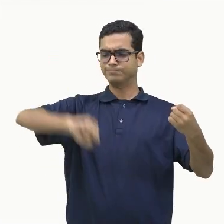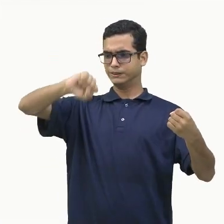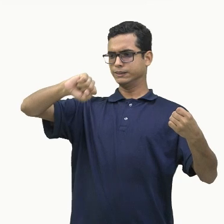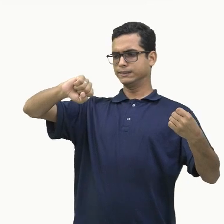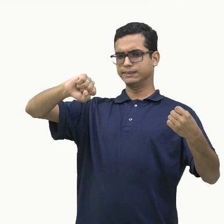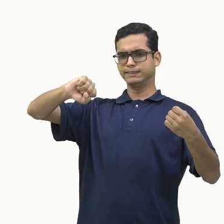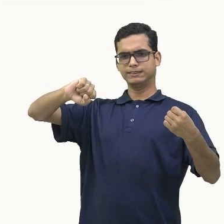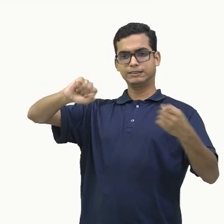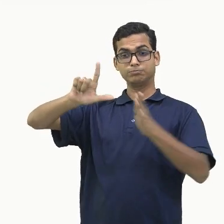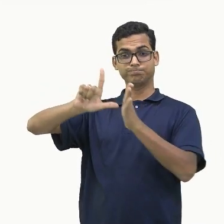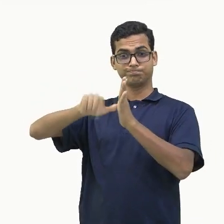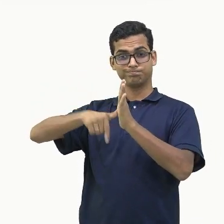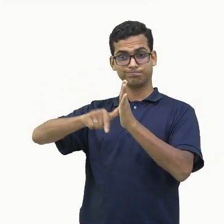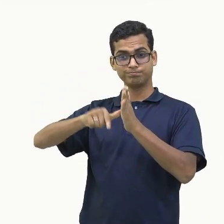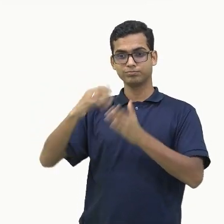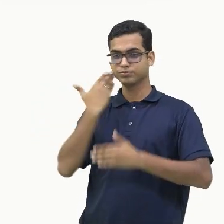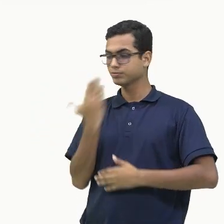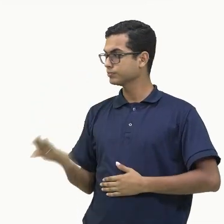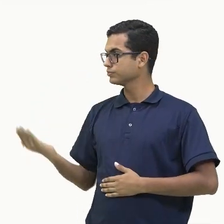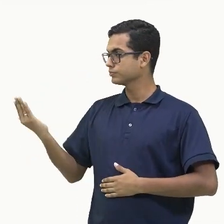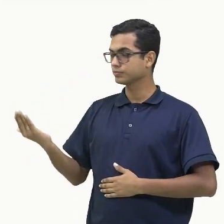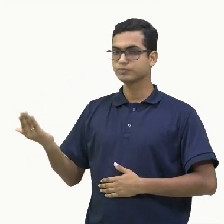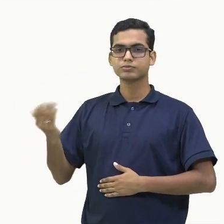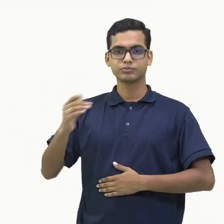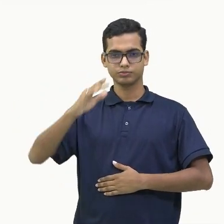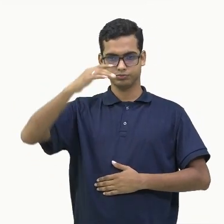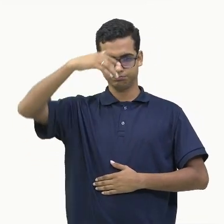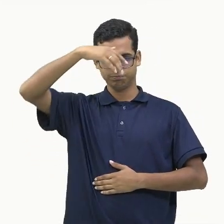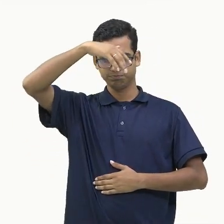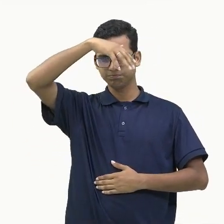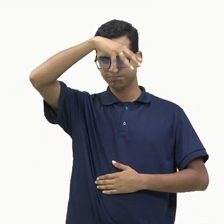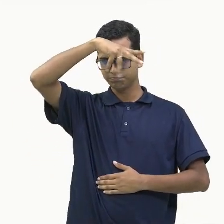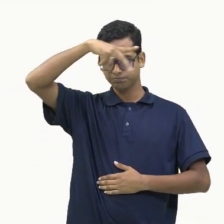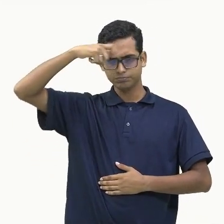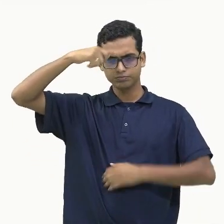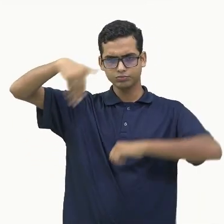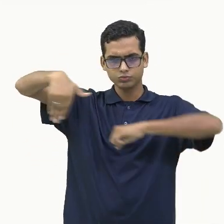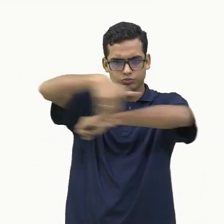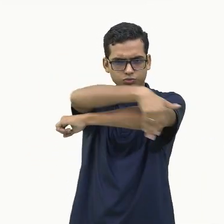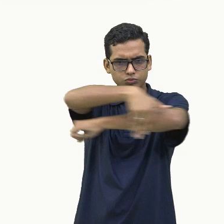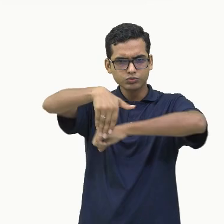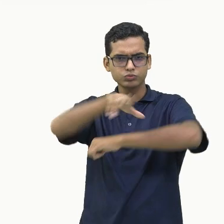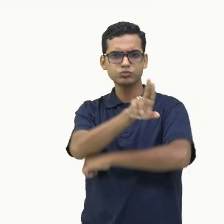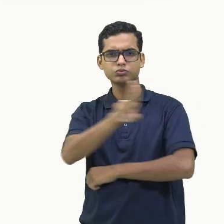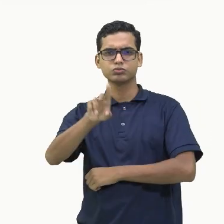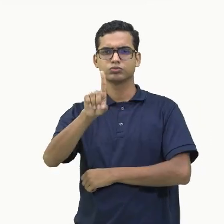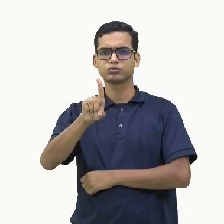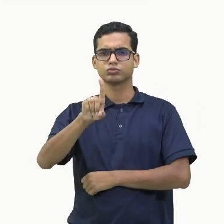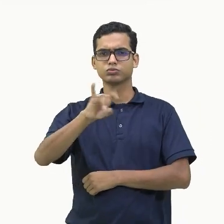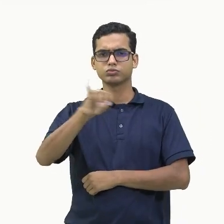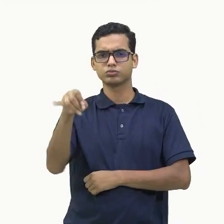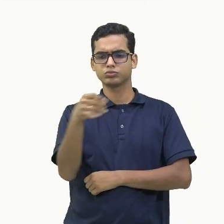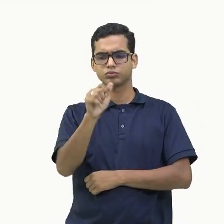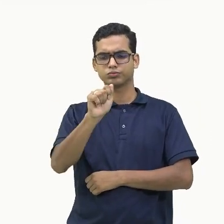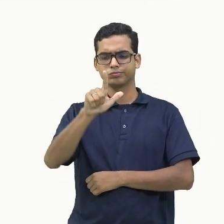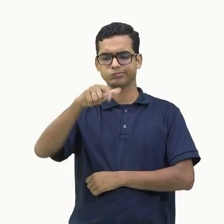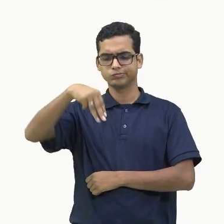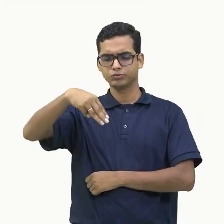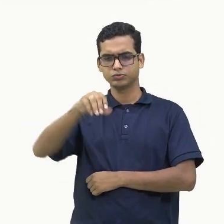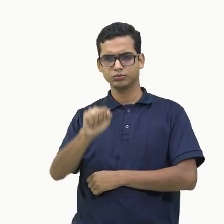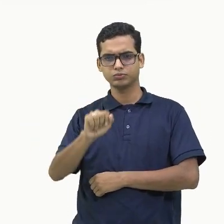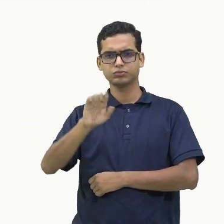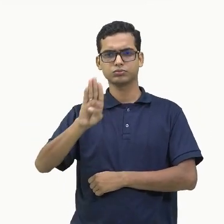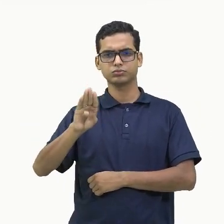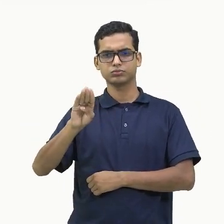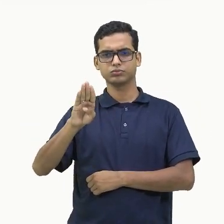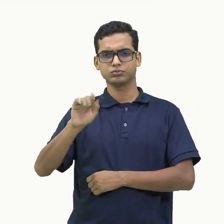aqui. Aqui em Manaus, nós temos uma avenida que se chama Djalma Batista, correto? Ora, Djalma Batista é um